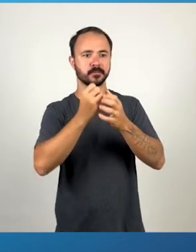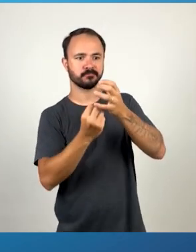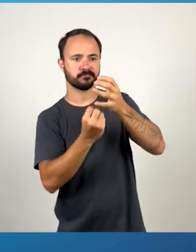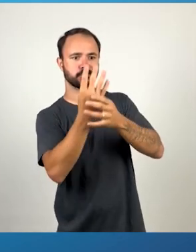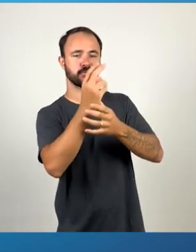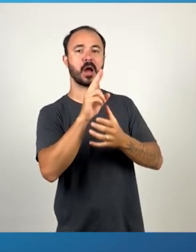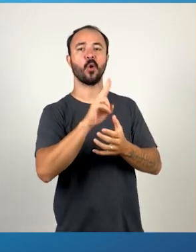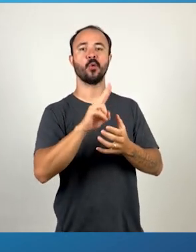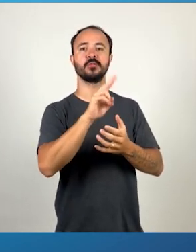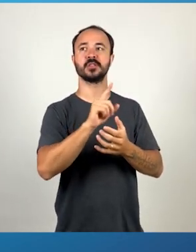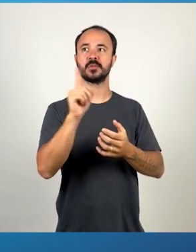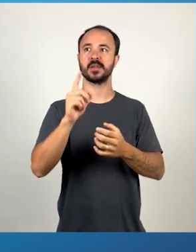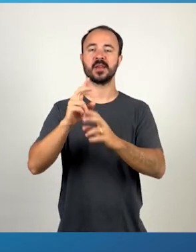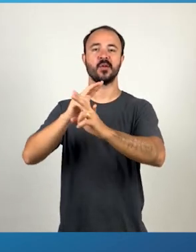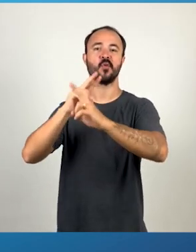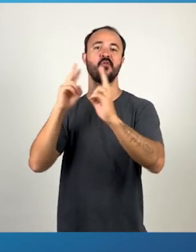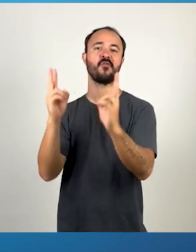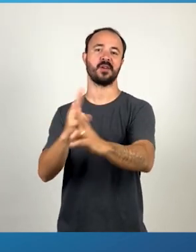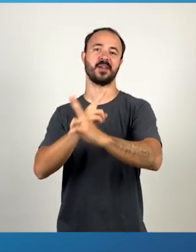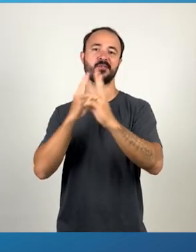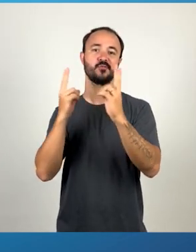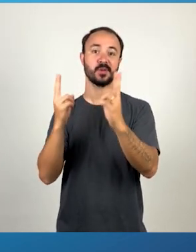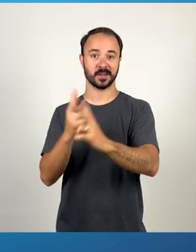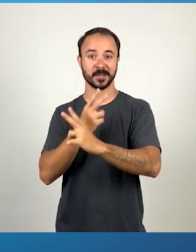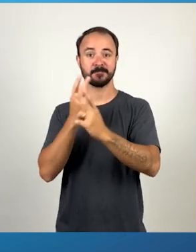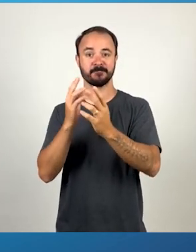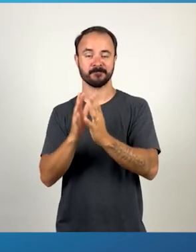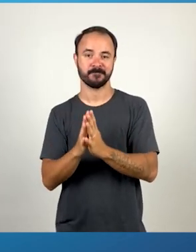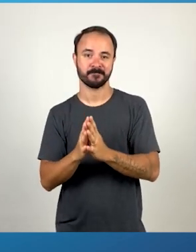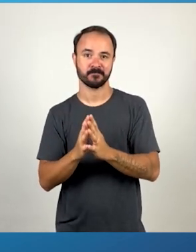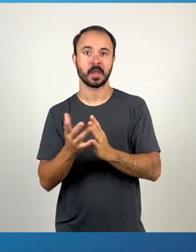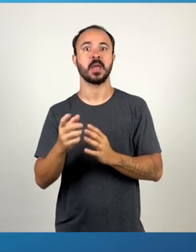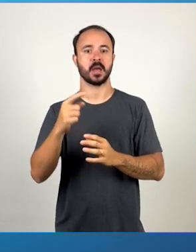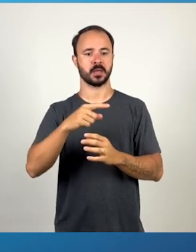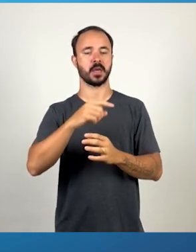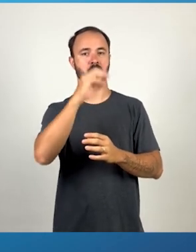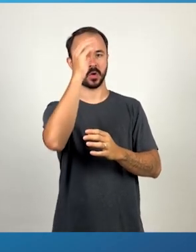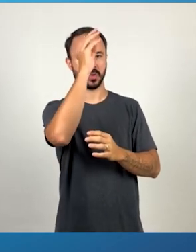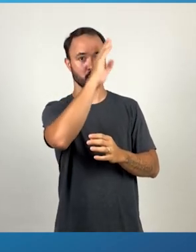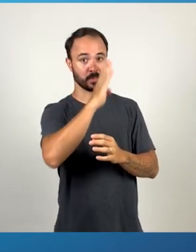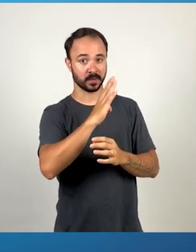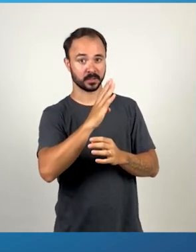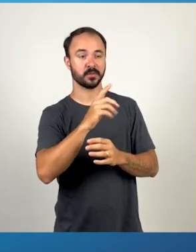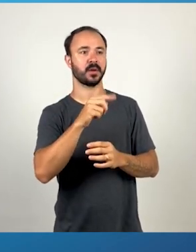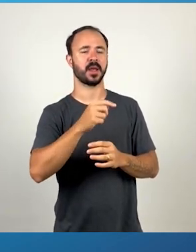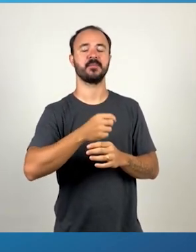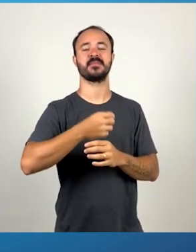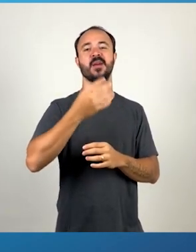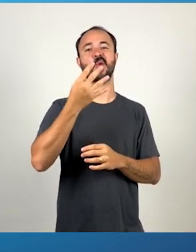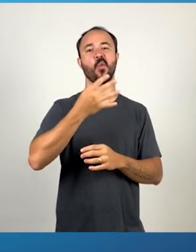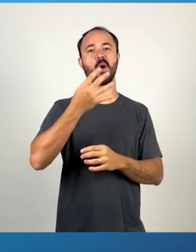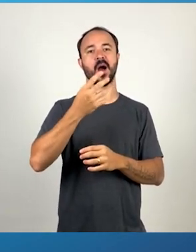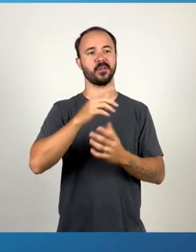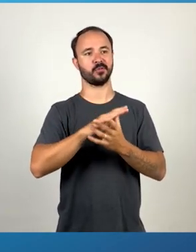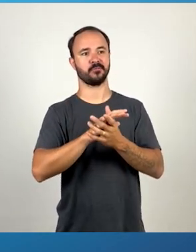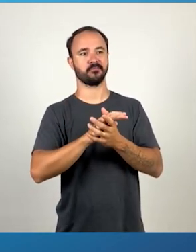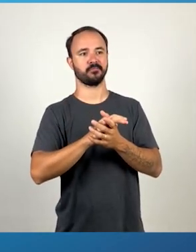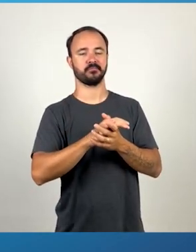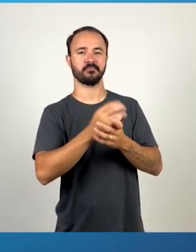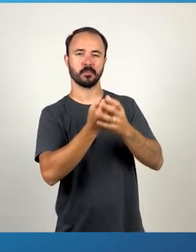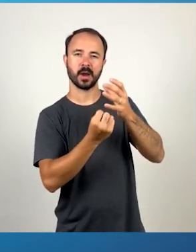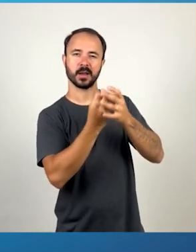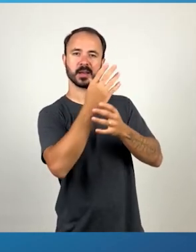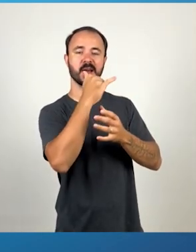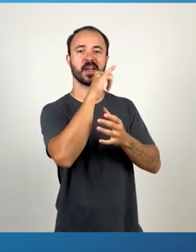vento, é a energia que vem do vento e no Brasil ocupa um quarto lugar entre as matrizes de energia elétrica. A nossa